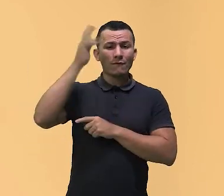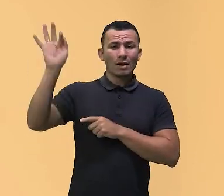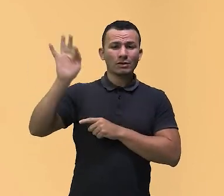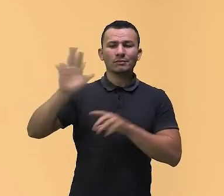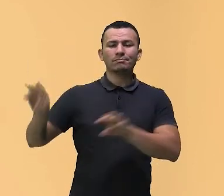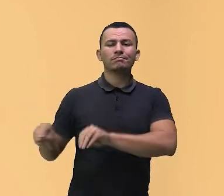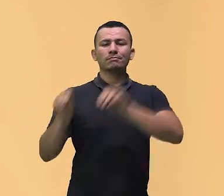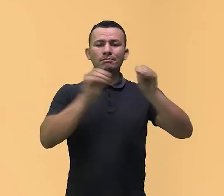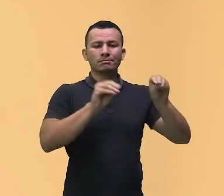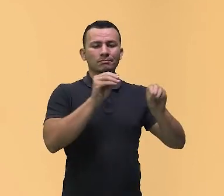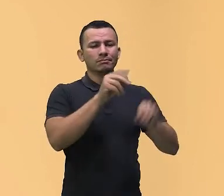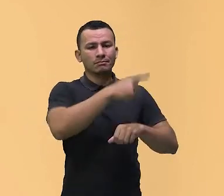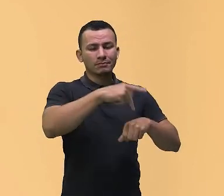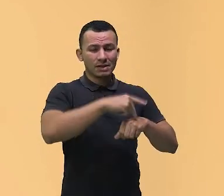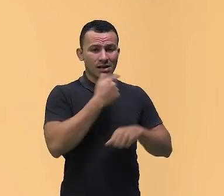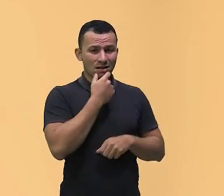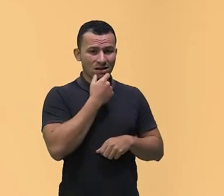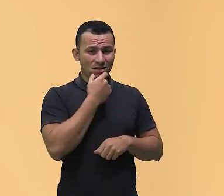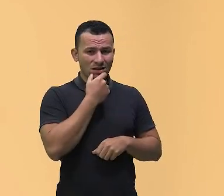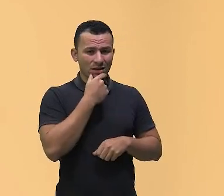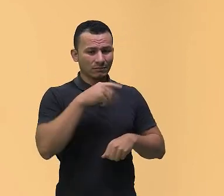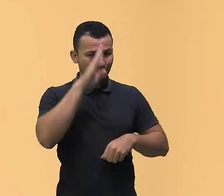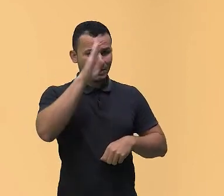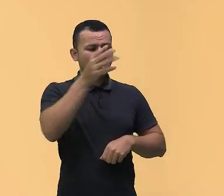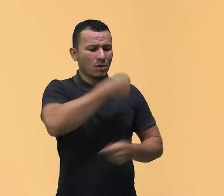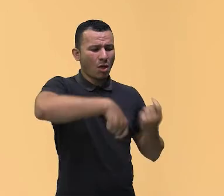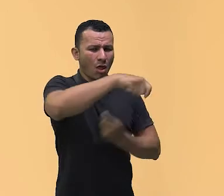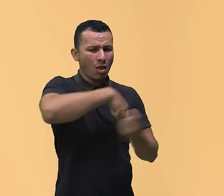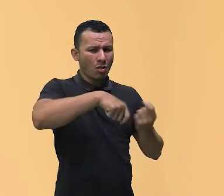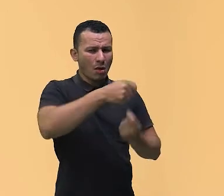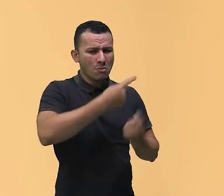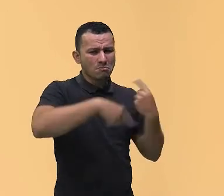para a Inglaterra, o coração do capitalismo.